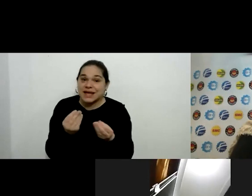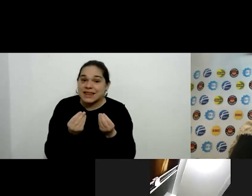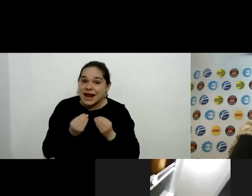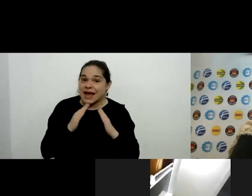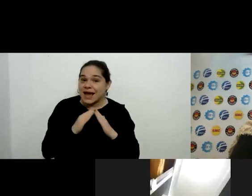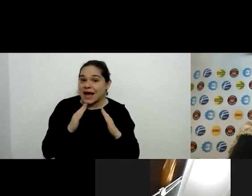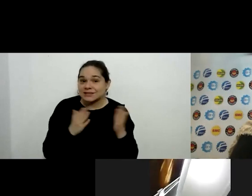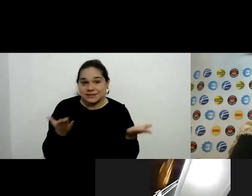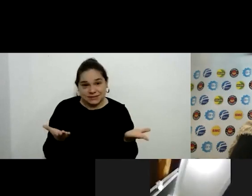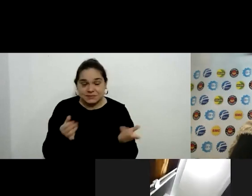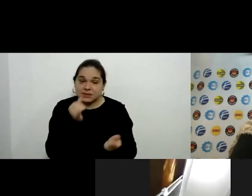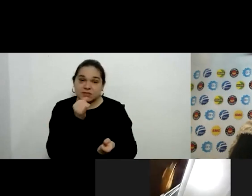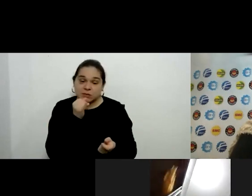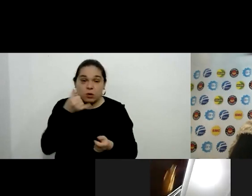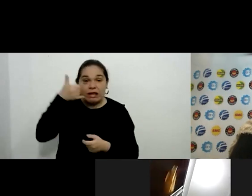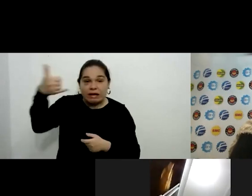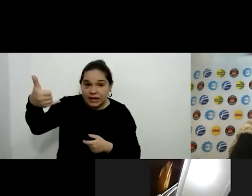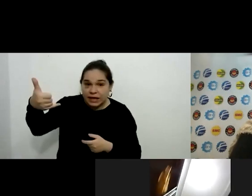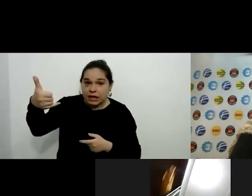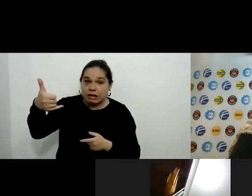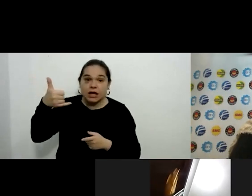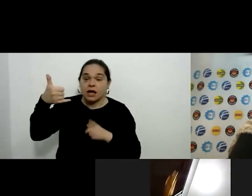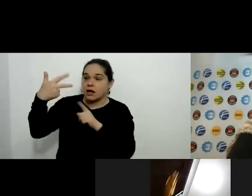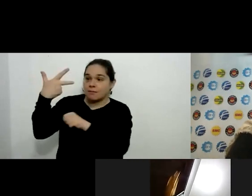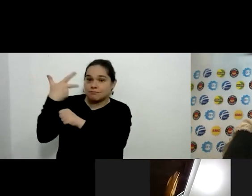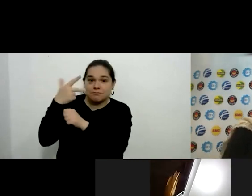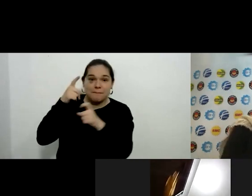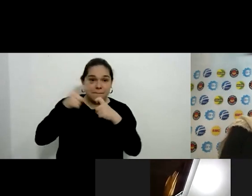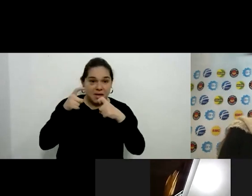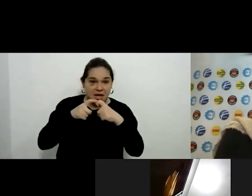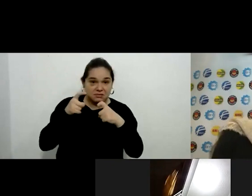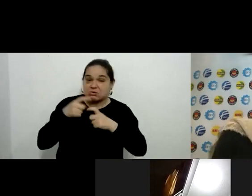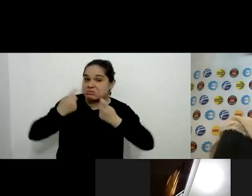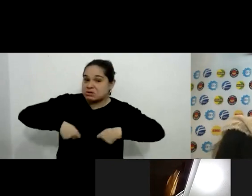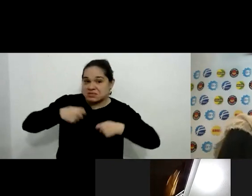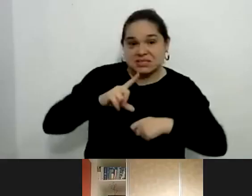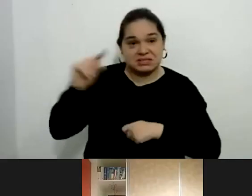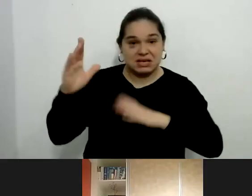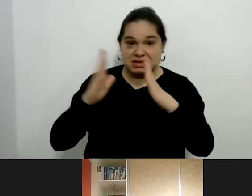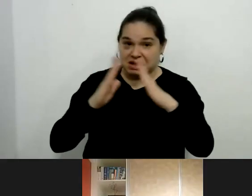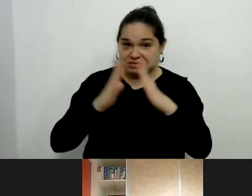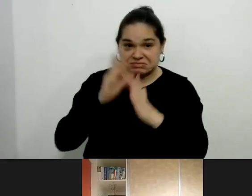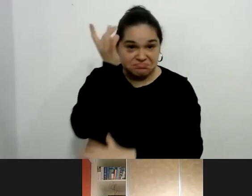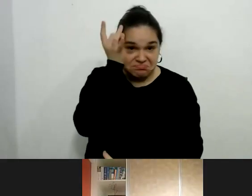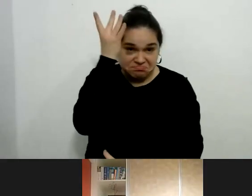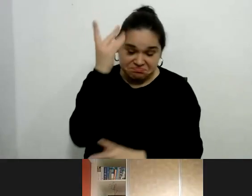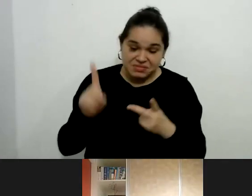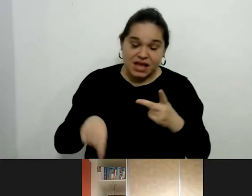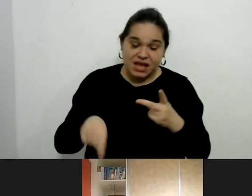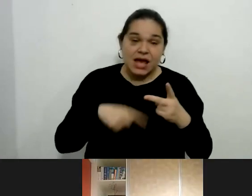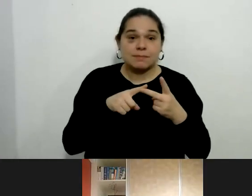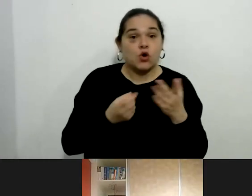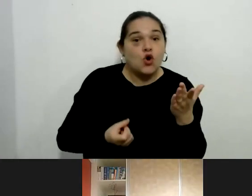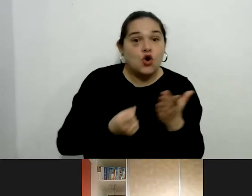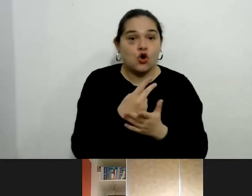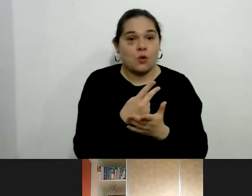medicamento, né, entregar a própria casa, ou seja, ele se consulta pelo celular,